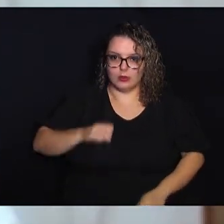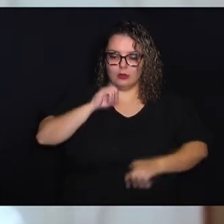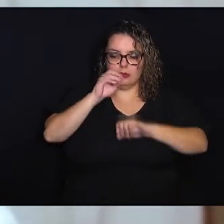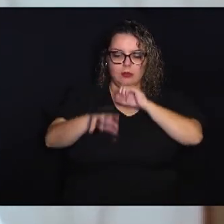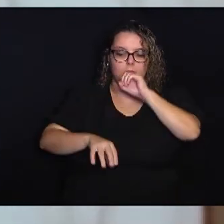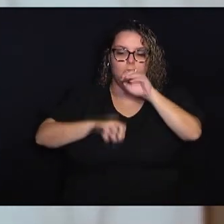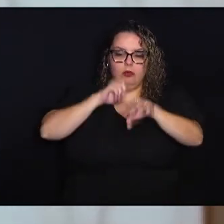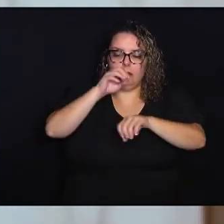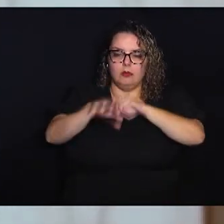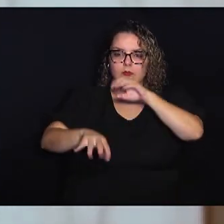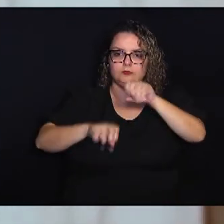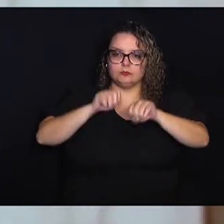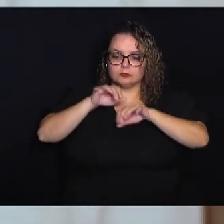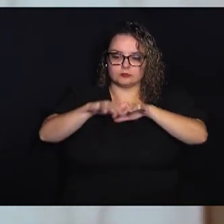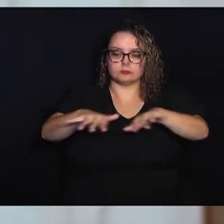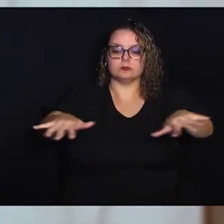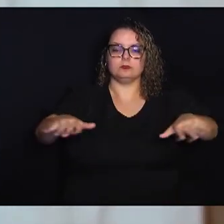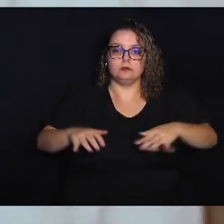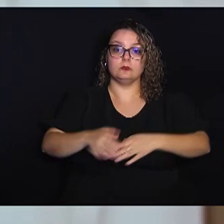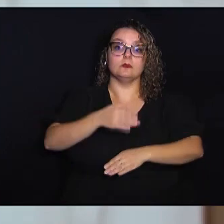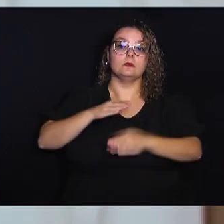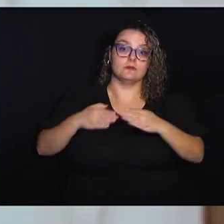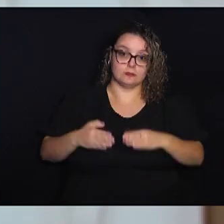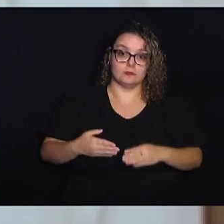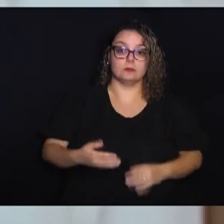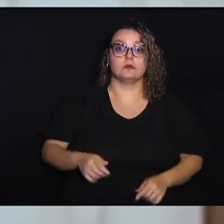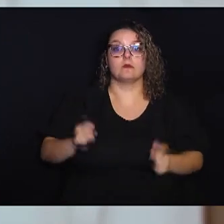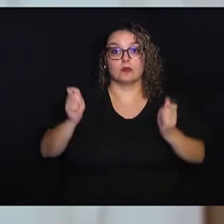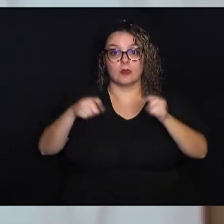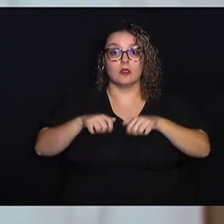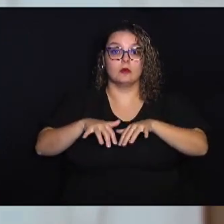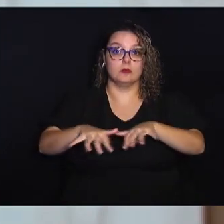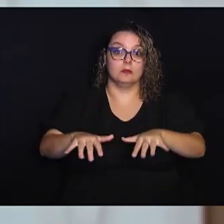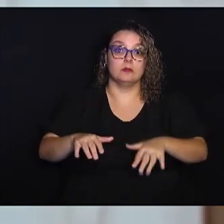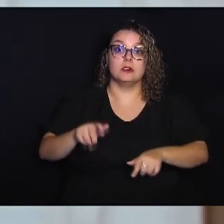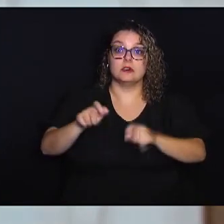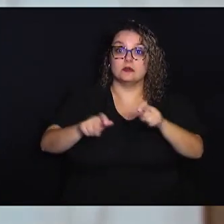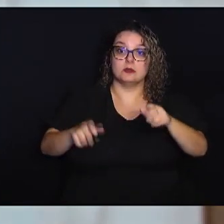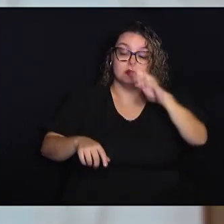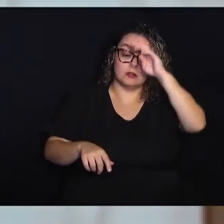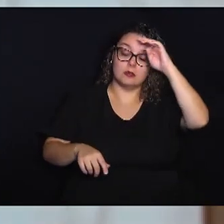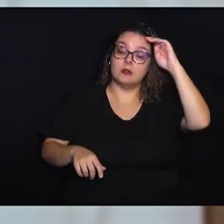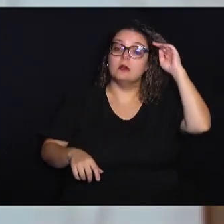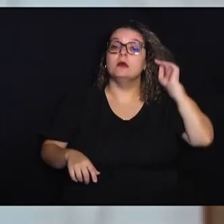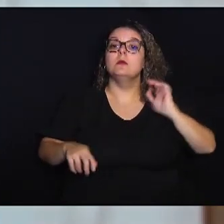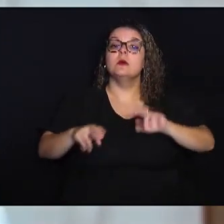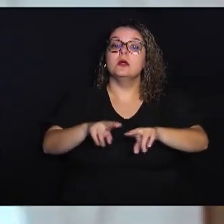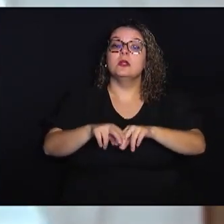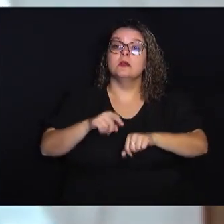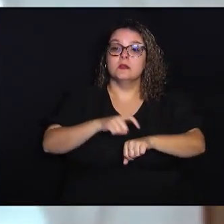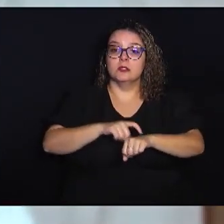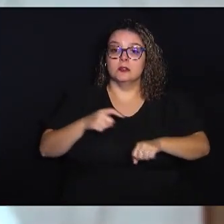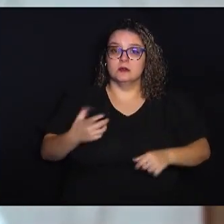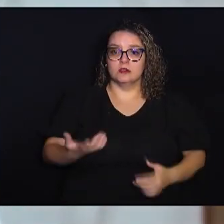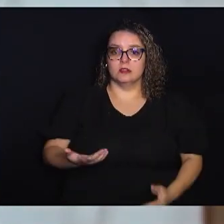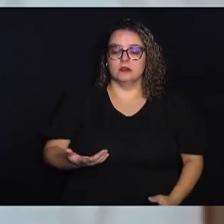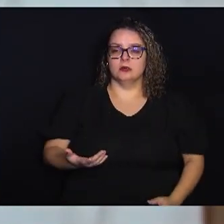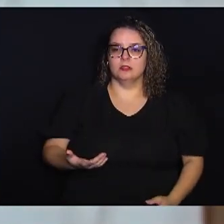esses aerossóis com essas bactérias, com essa capacidade de transmissão para as pessoas. Por isso, quando tem esses momentos de